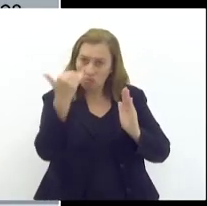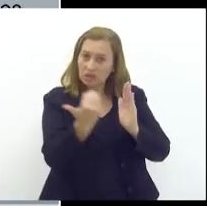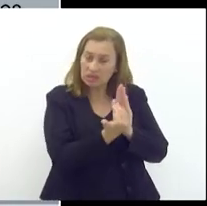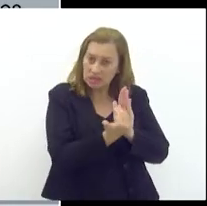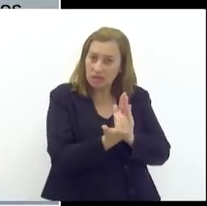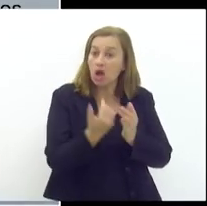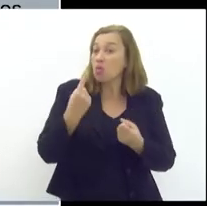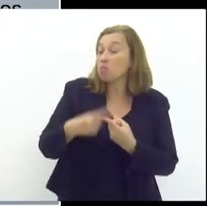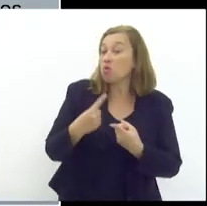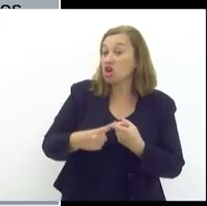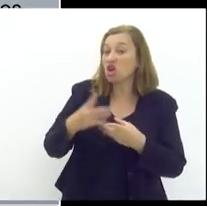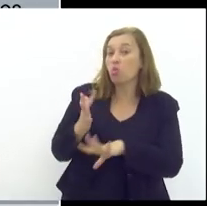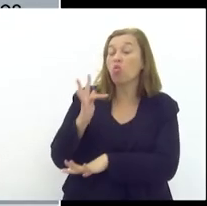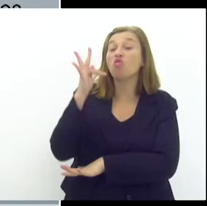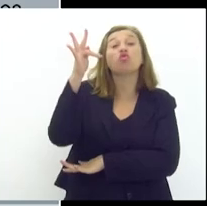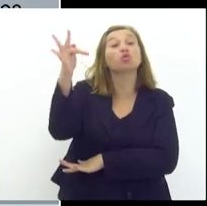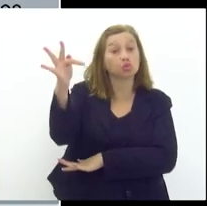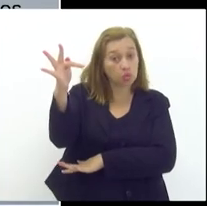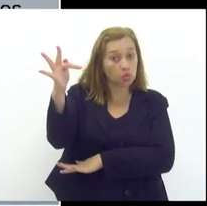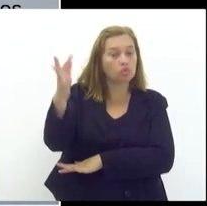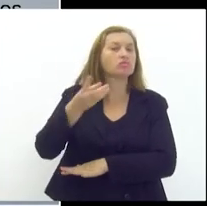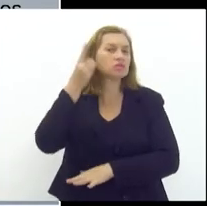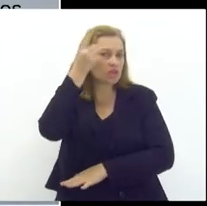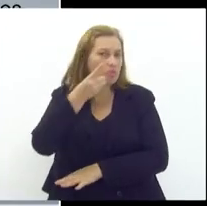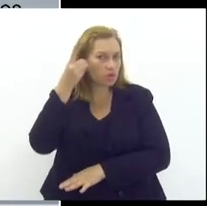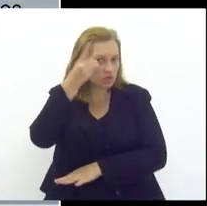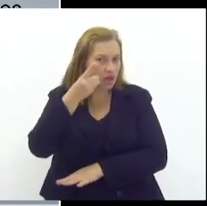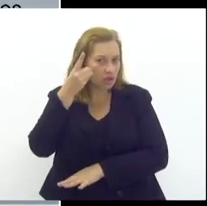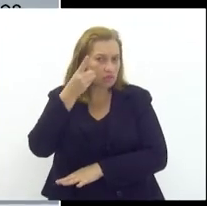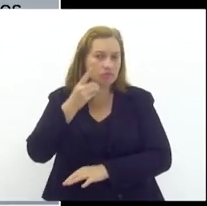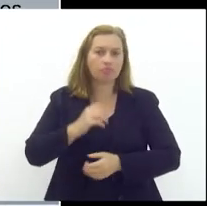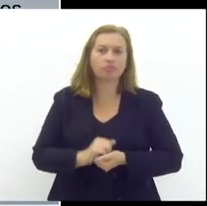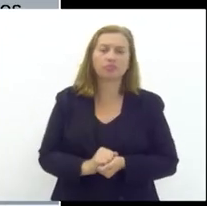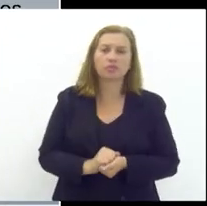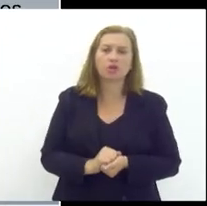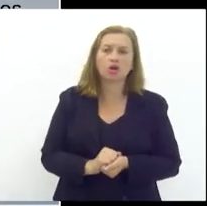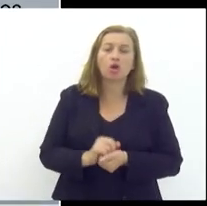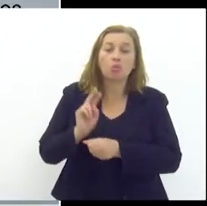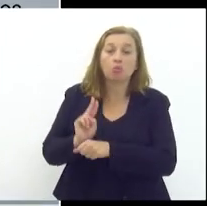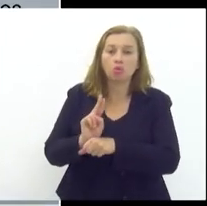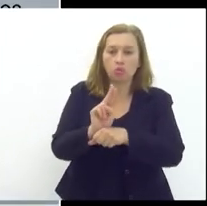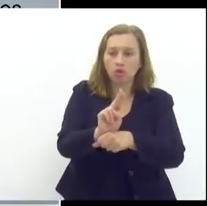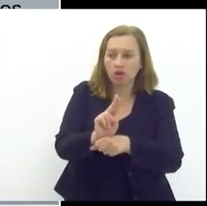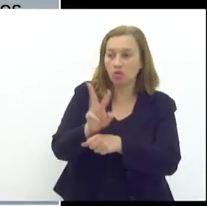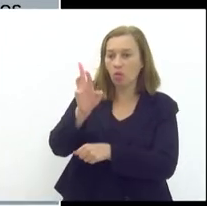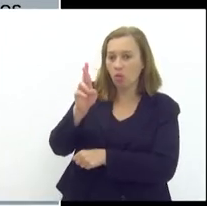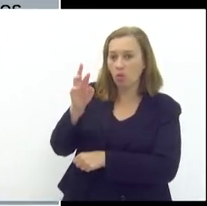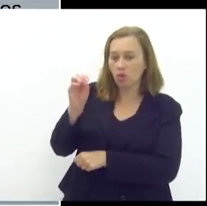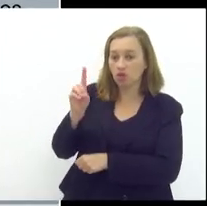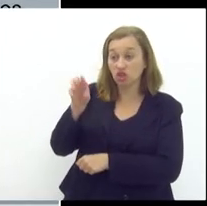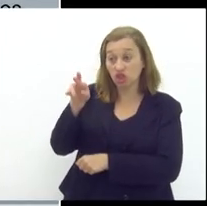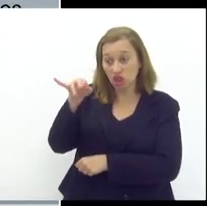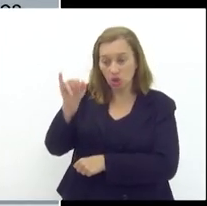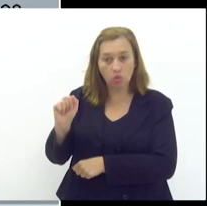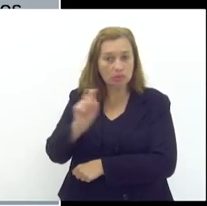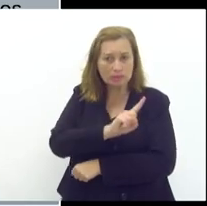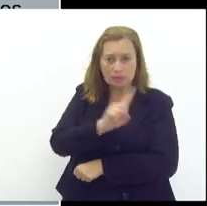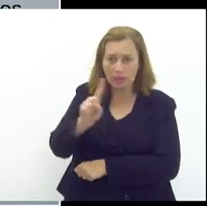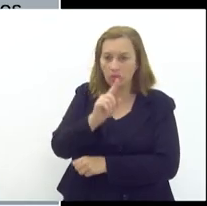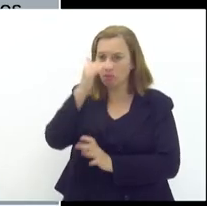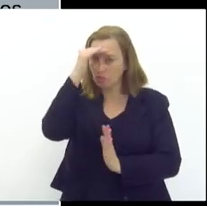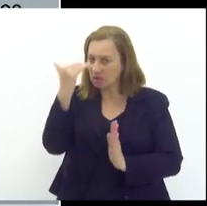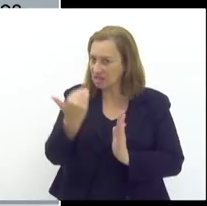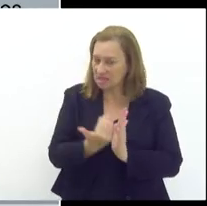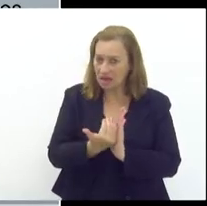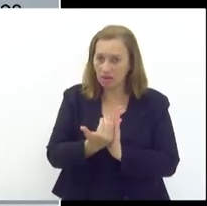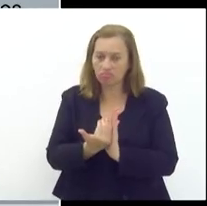porque até no futuro Deputado Deputado procurador Rodrigo se ela não obedecer